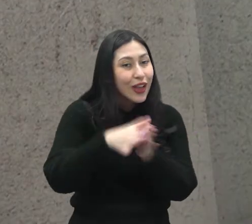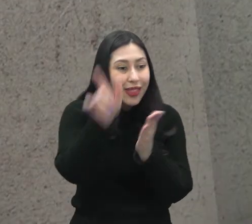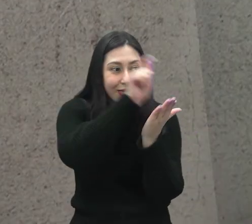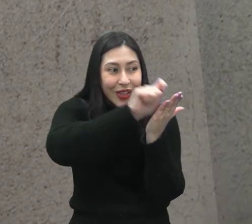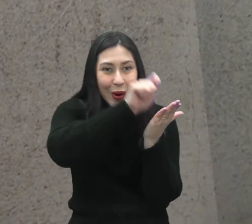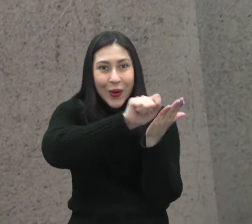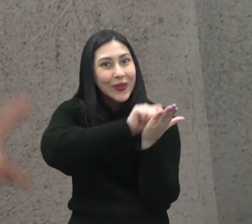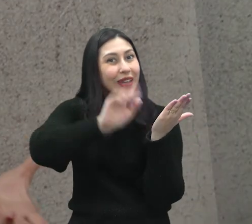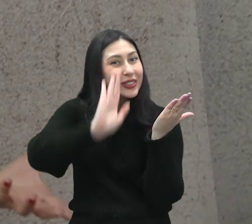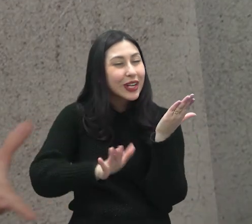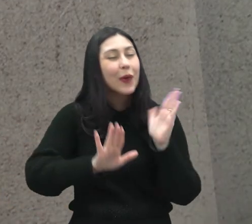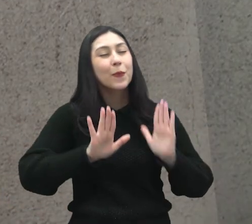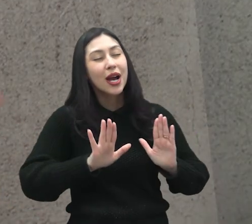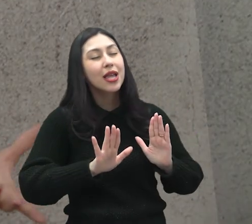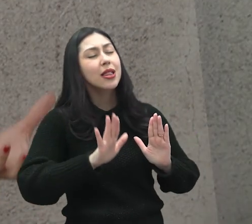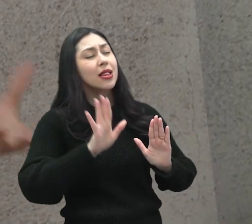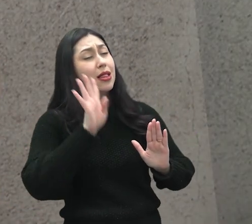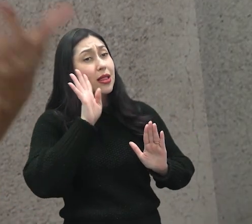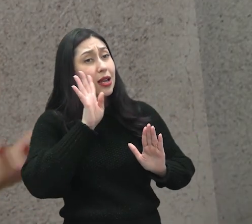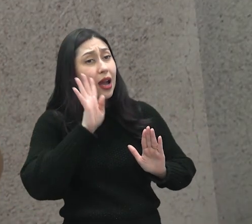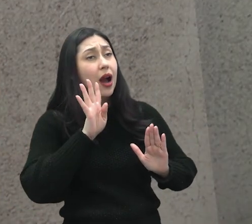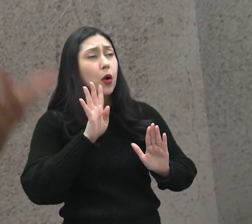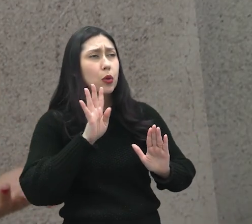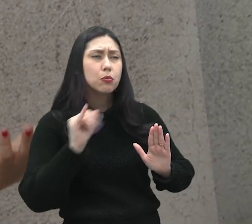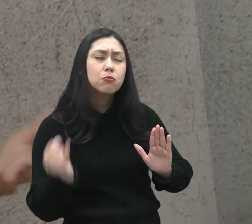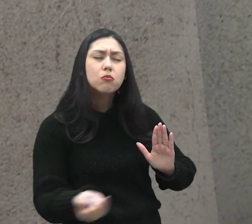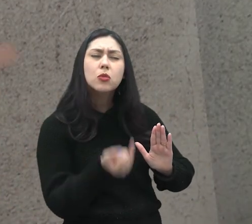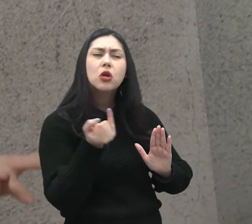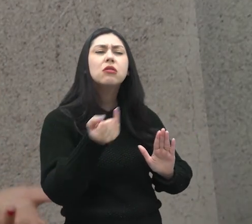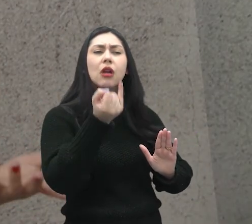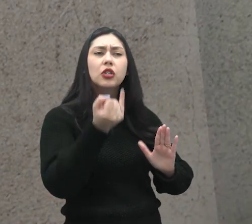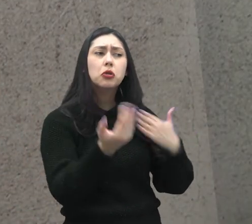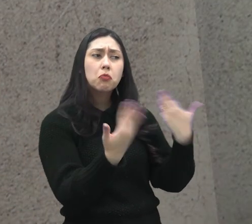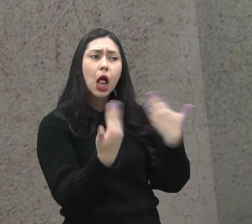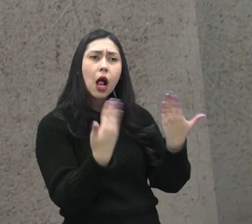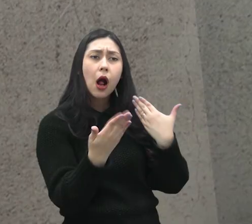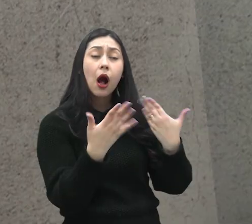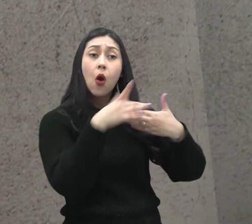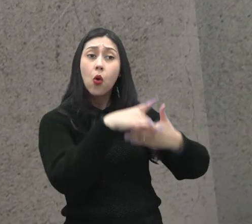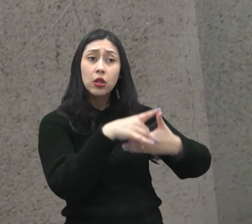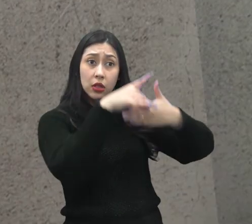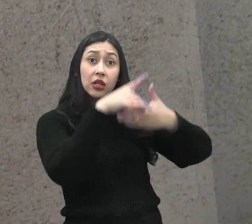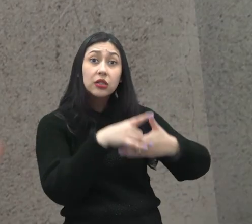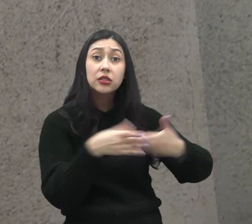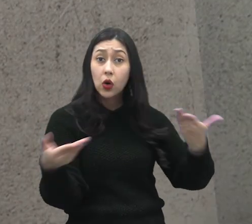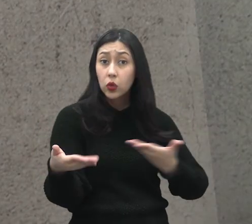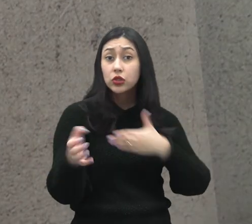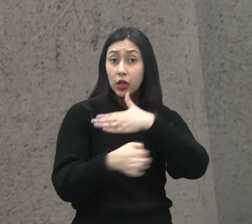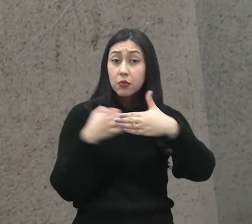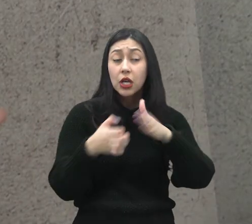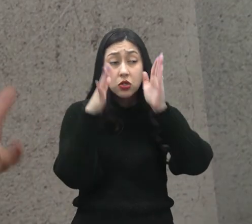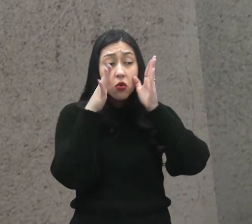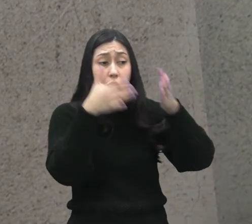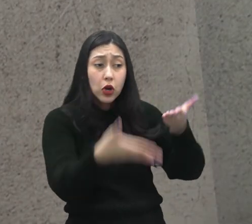anotadas. E é legal também ter um diálogo, um canal aberto com a empresa, com os gestores, né? Tem muitas empresas que estão focando nisso.